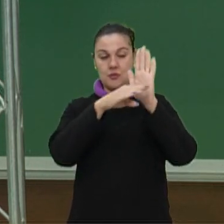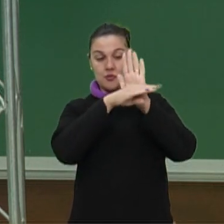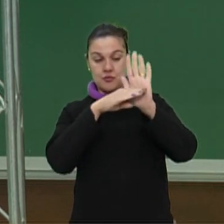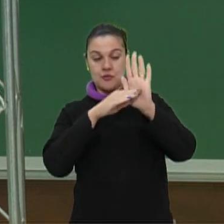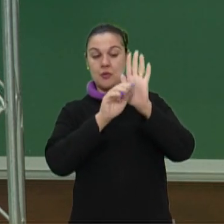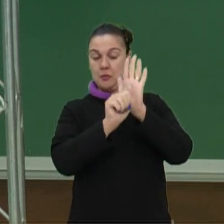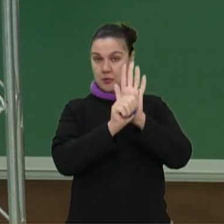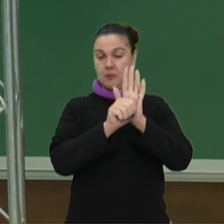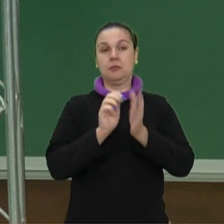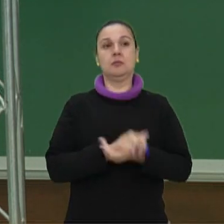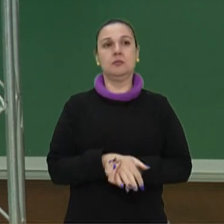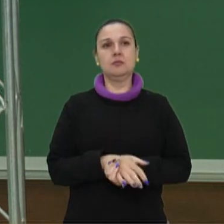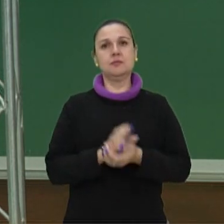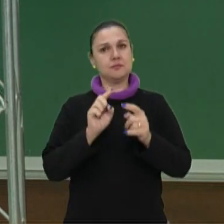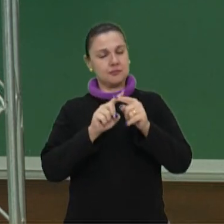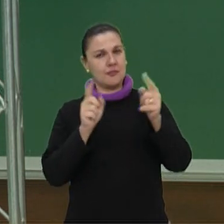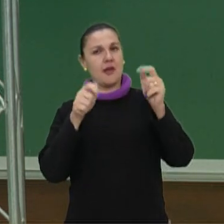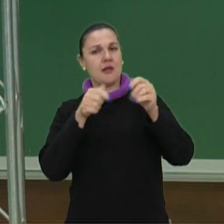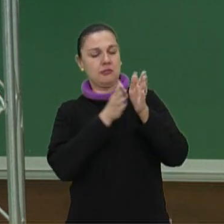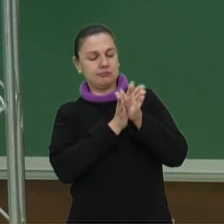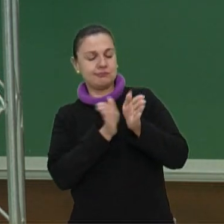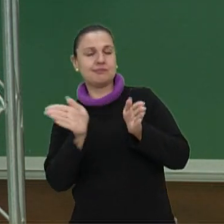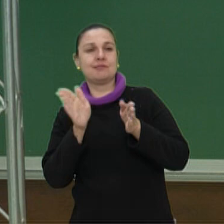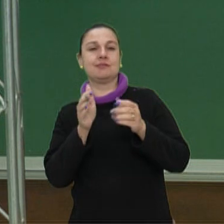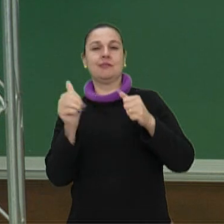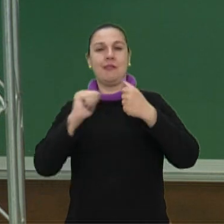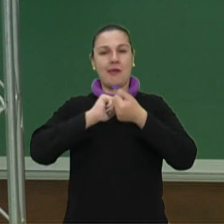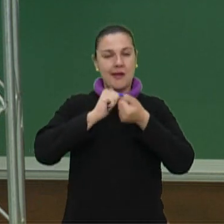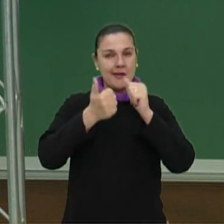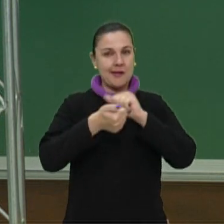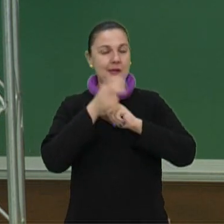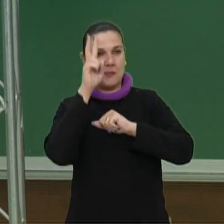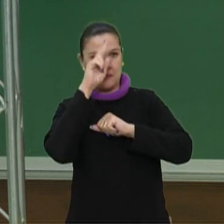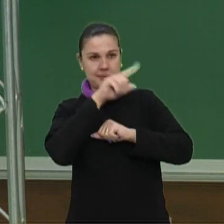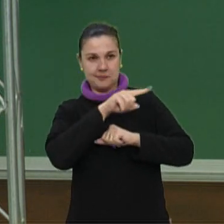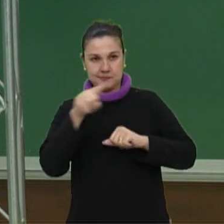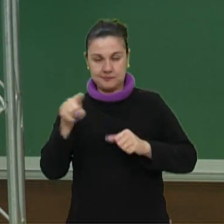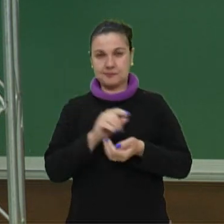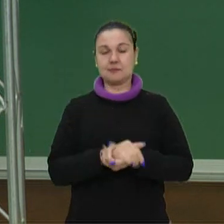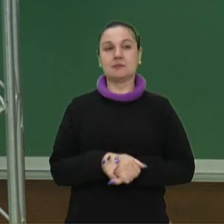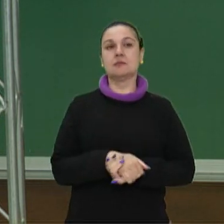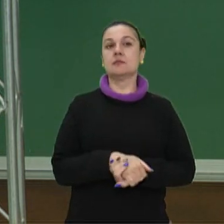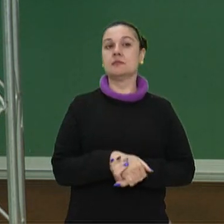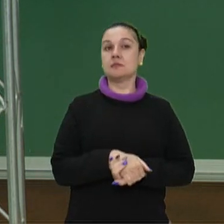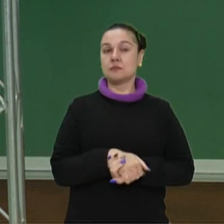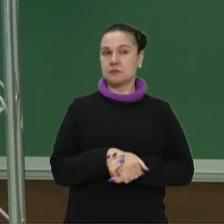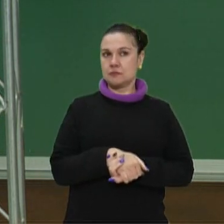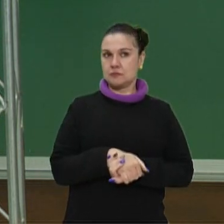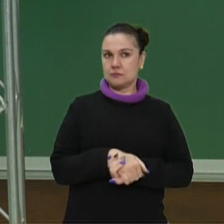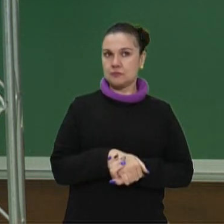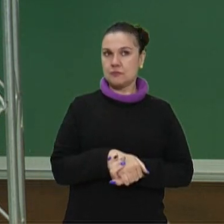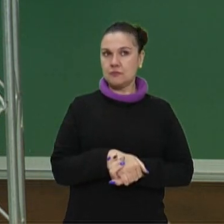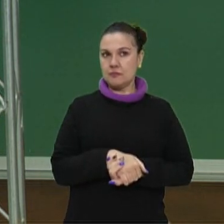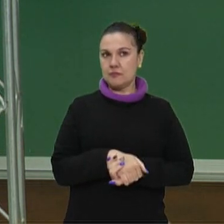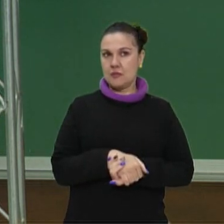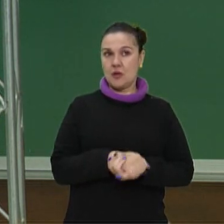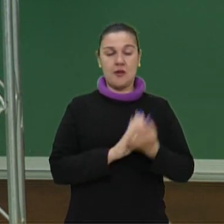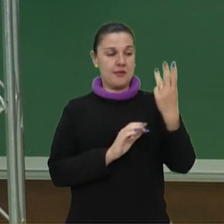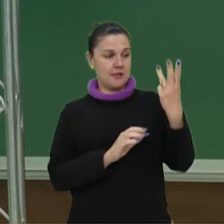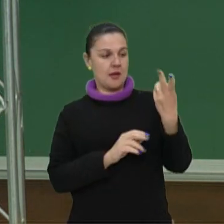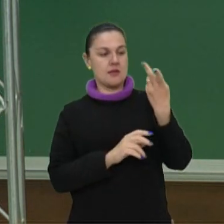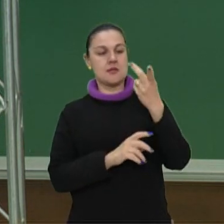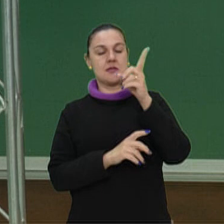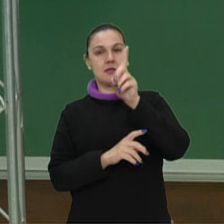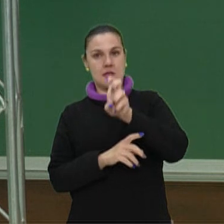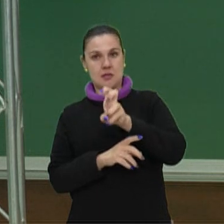né? Mas eu posso fazer um caminho alternativo, né? Aqui eu posso fazer o seguinte, veja. Aqui como é 3, 15,